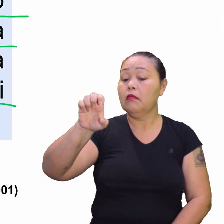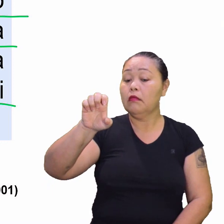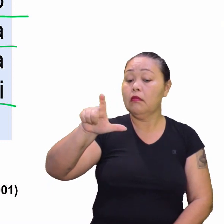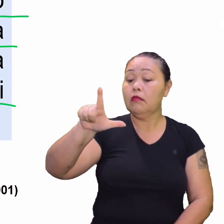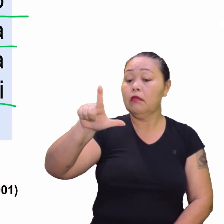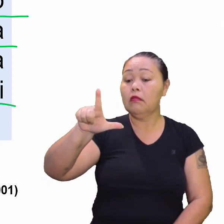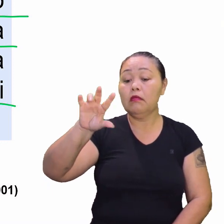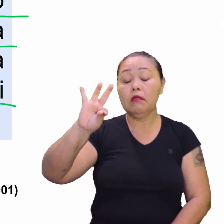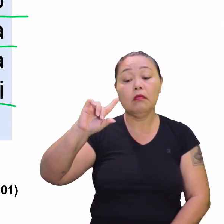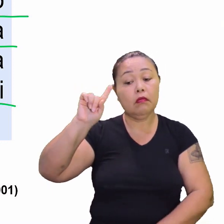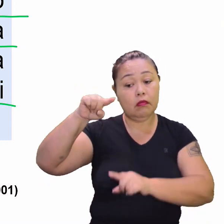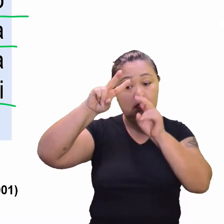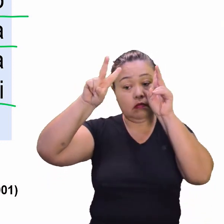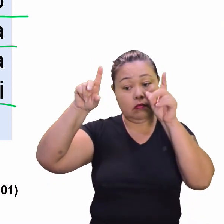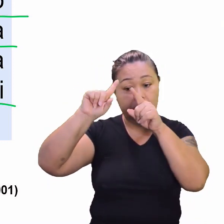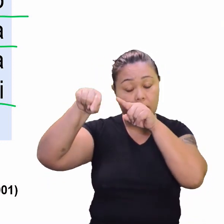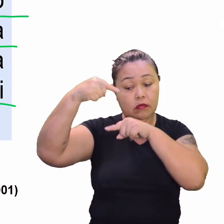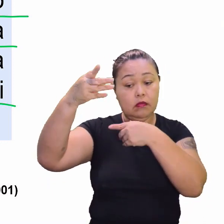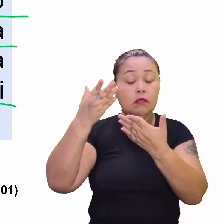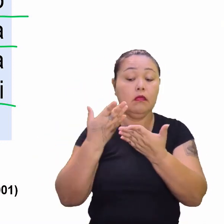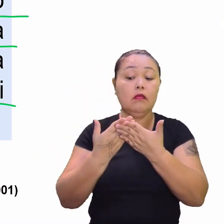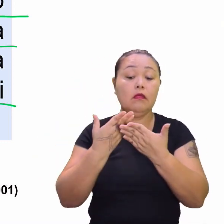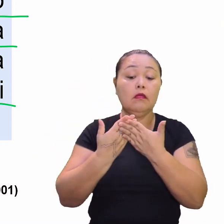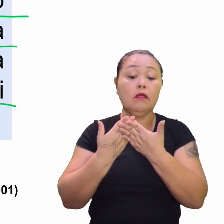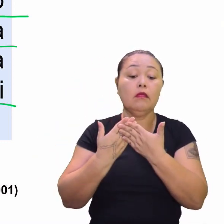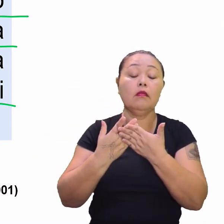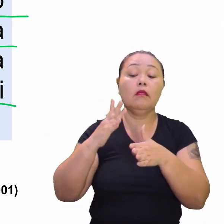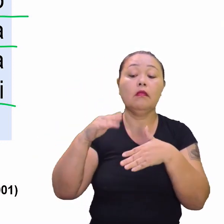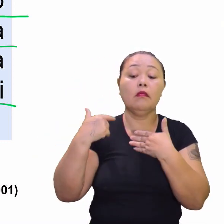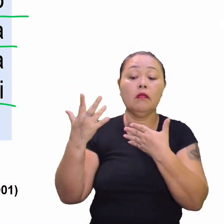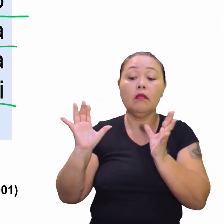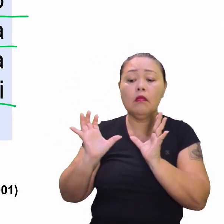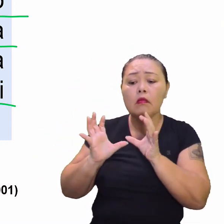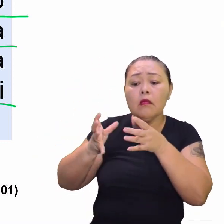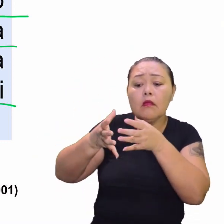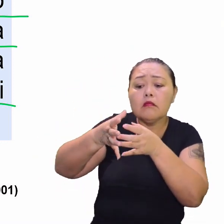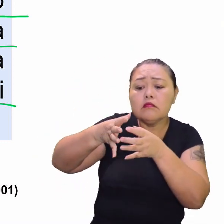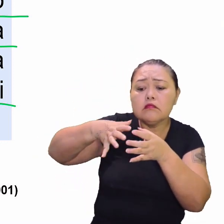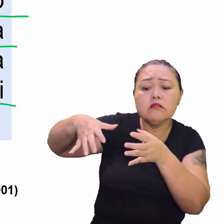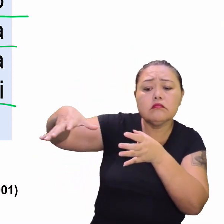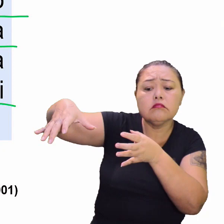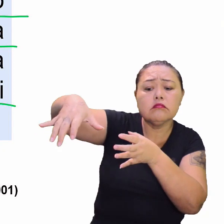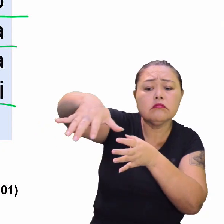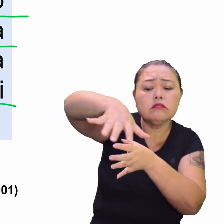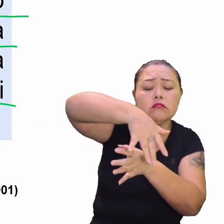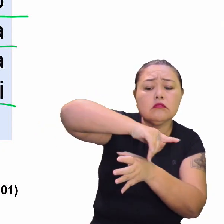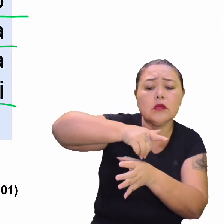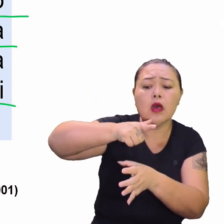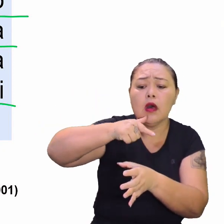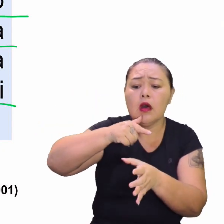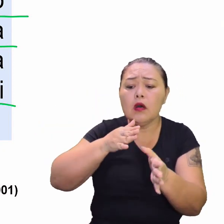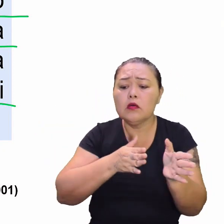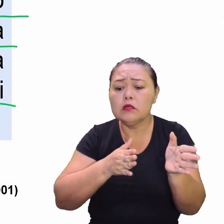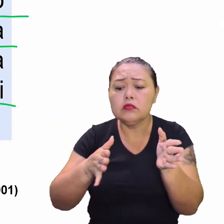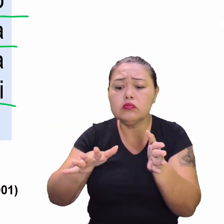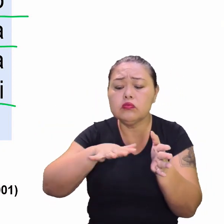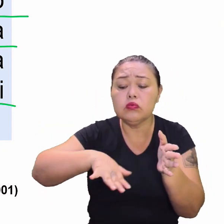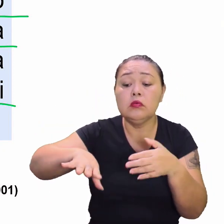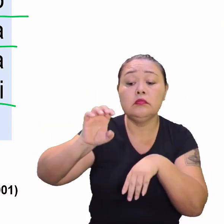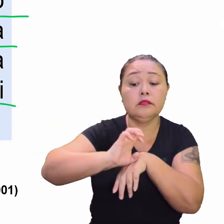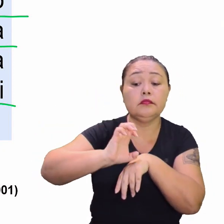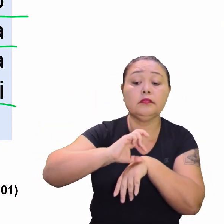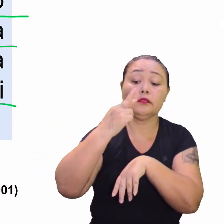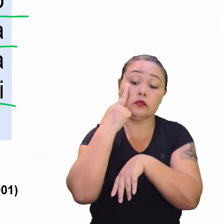nossa próxima teleaula. Exatamente. É isso, Rogério? Então, é esse conjunto que formam aí de rios a hidrografia do estado